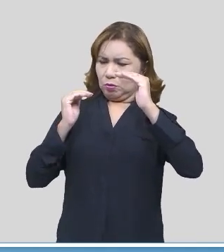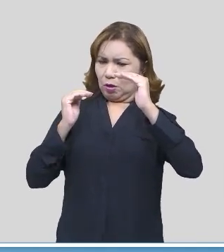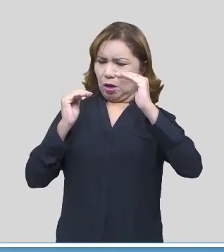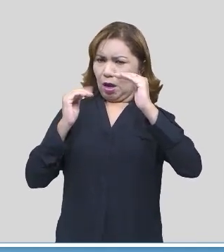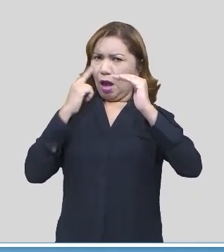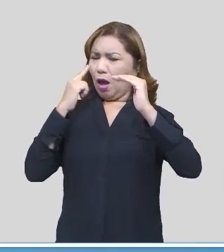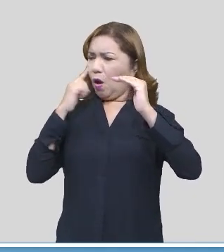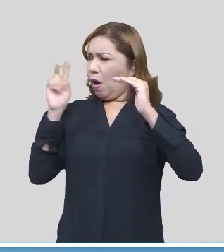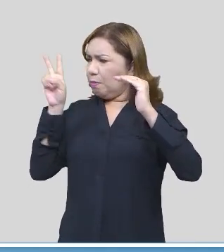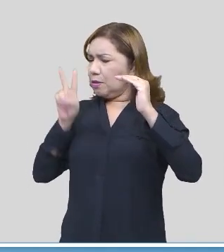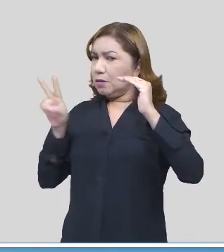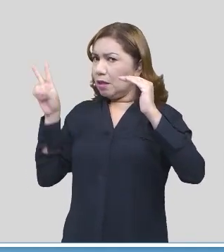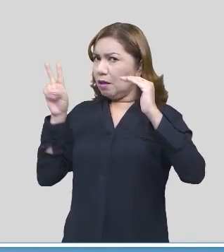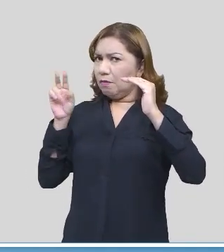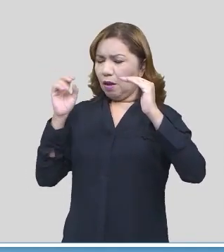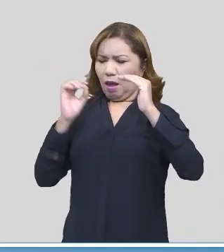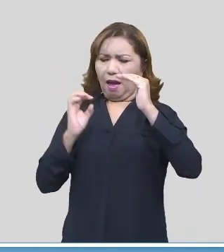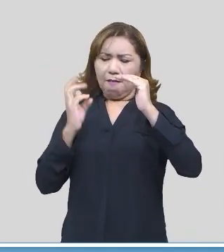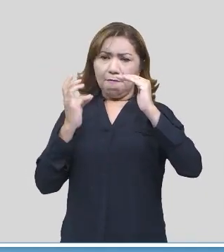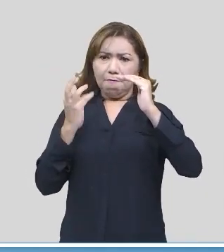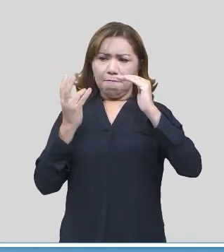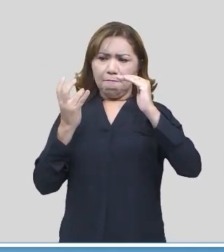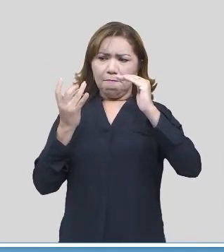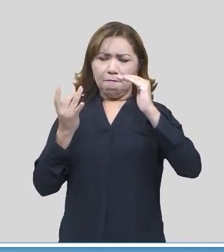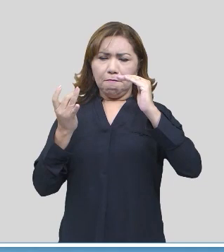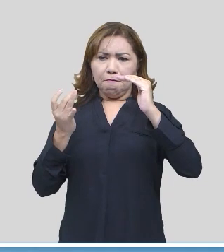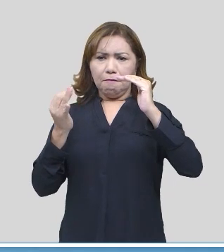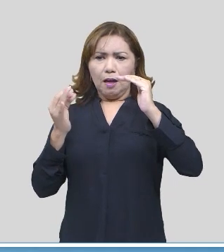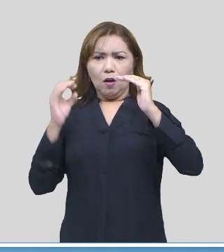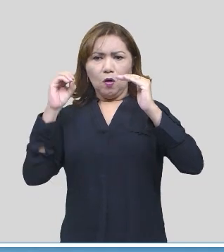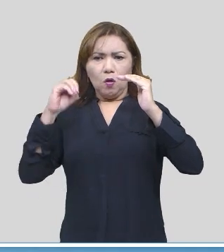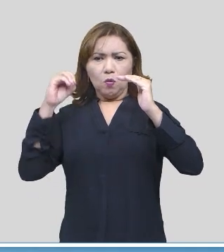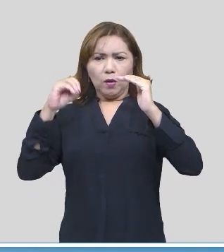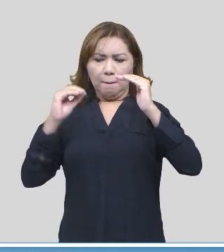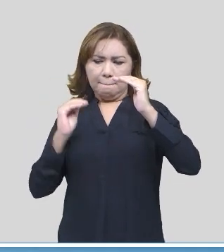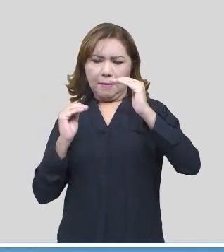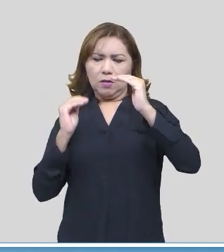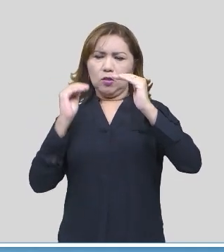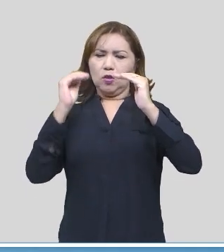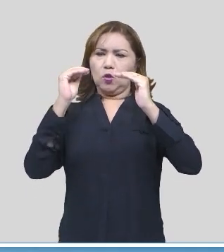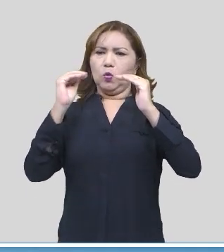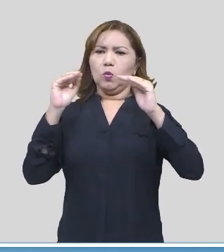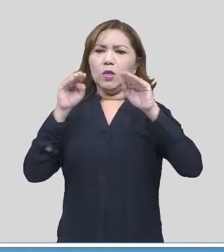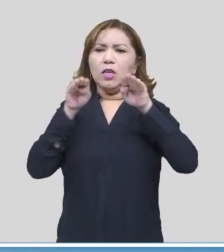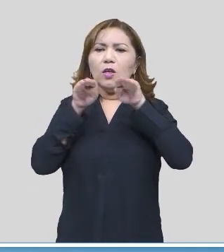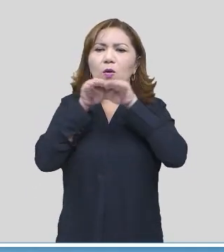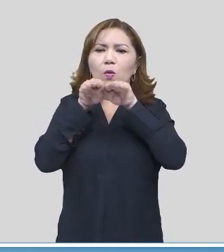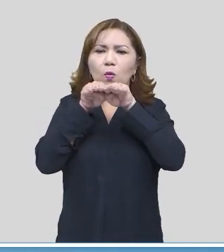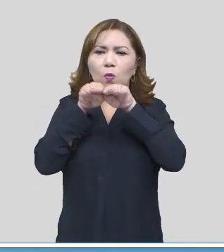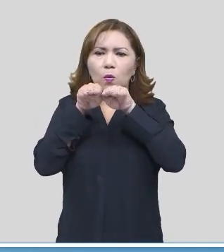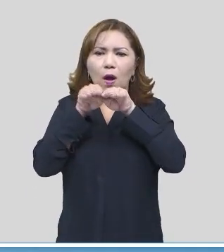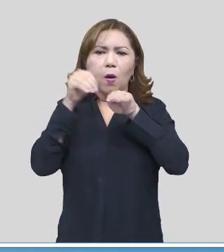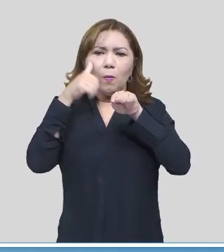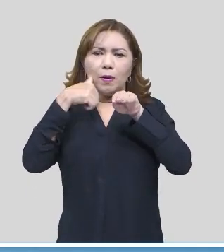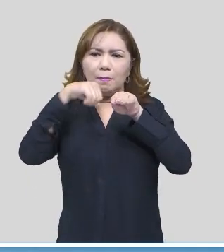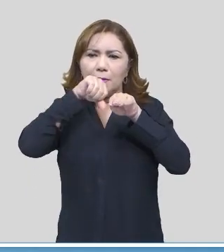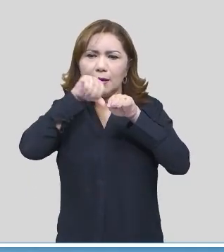imagem e responda: quantos centímetros faltam para Sara chegar à altura da